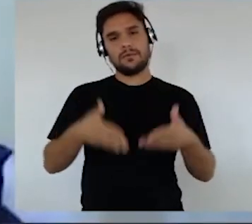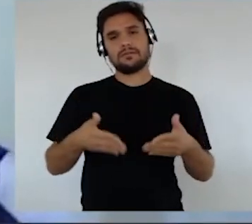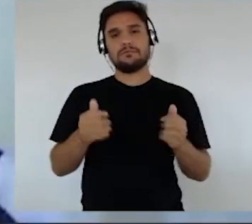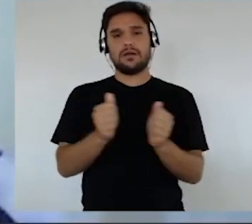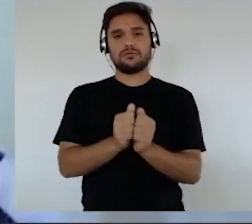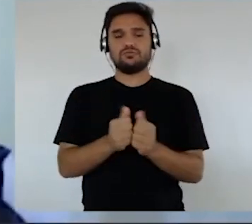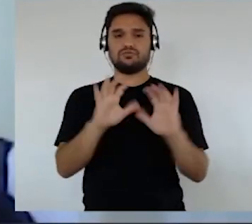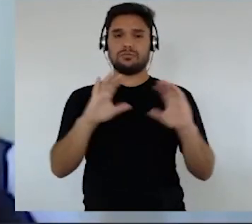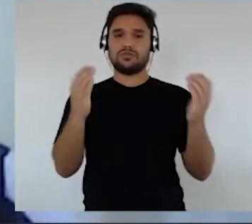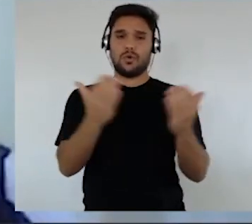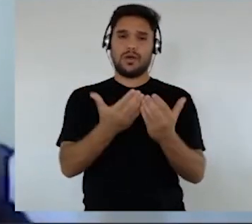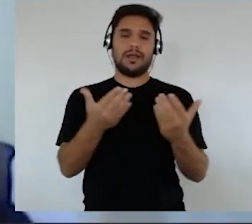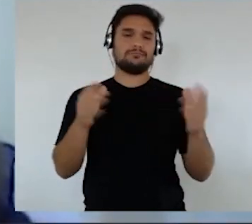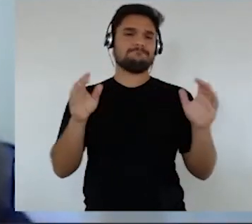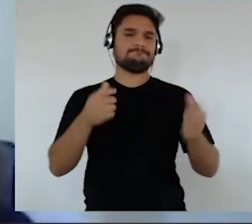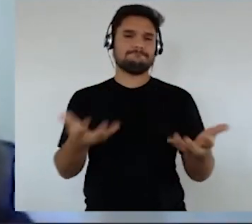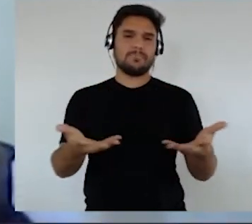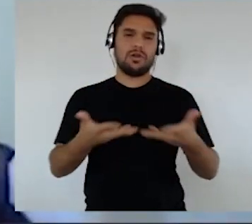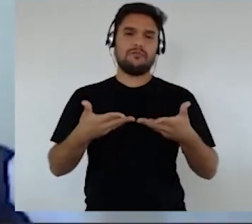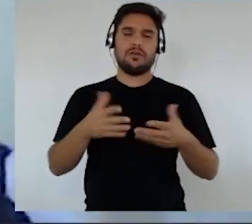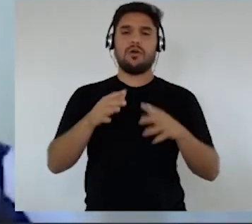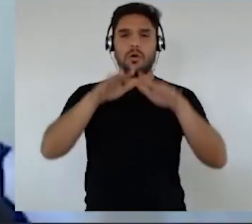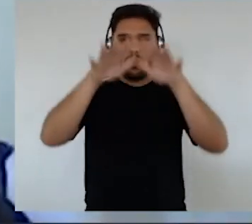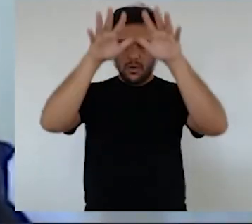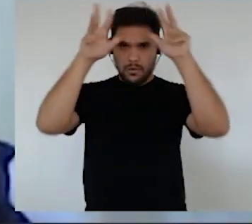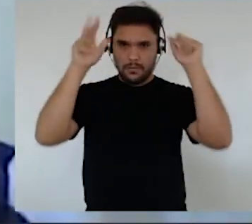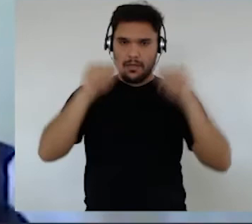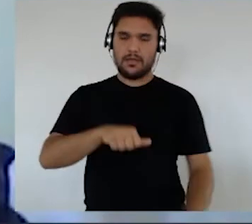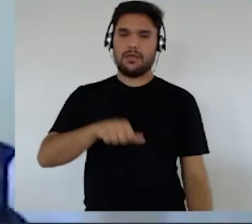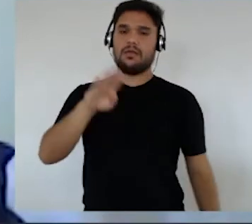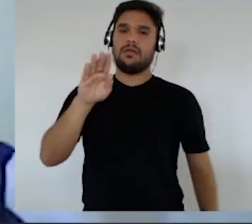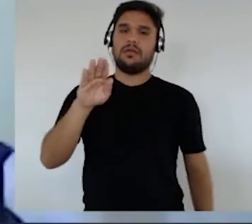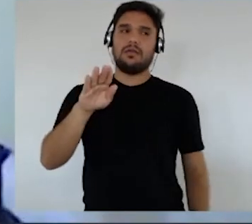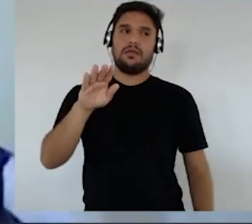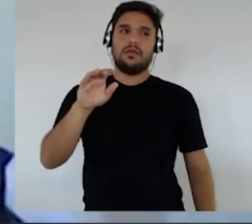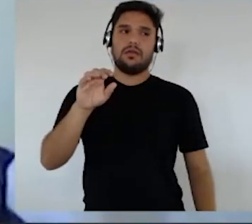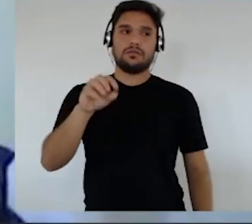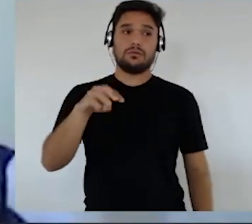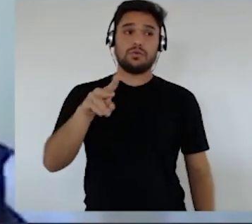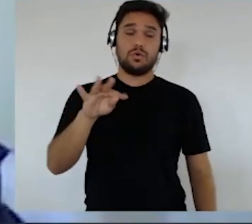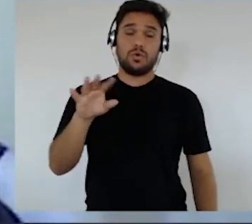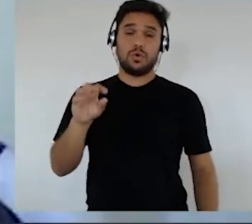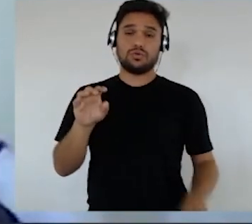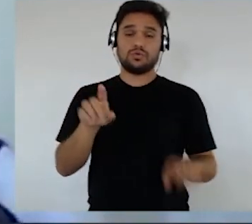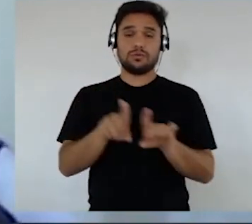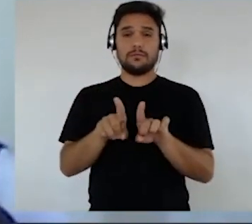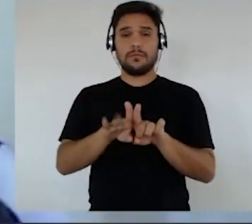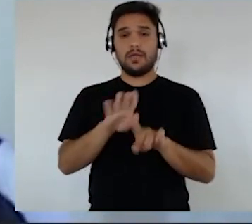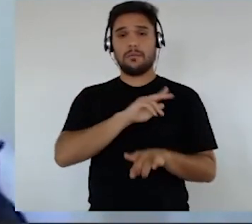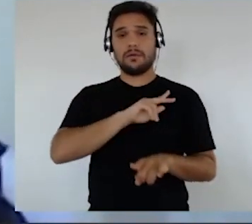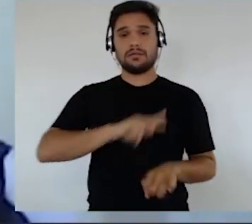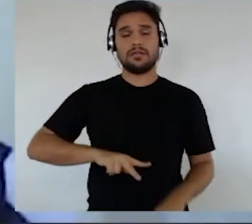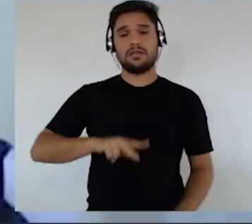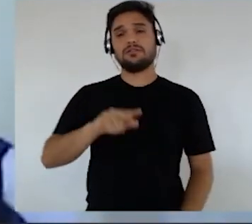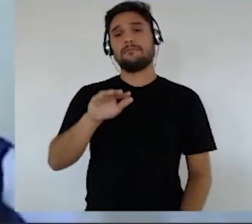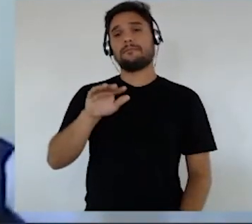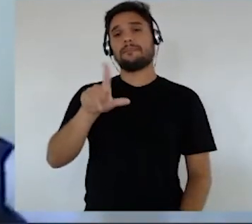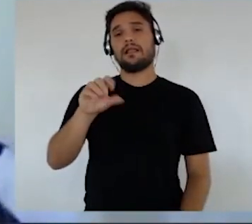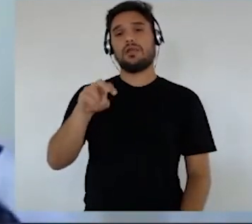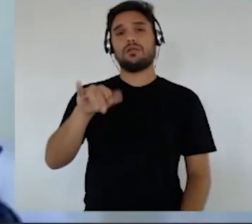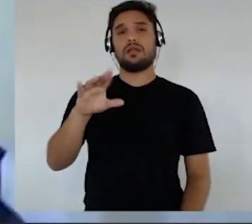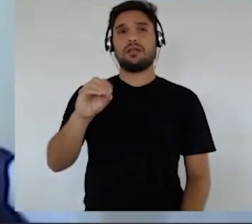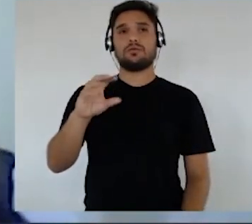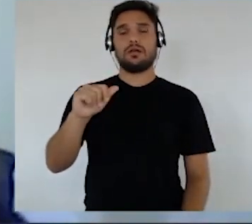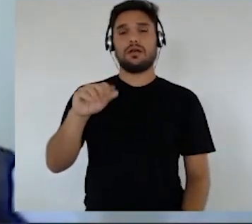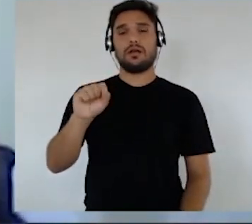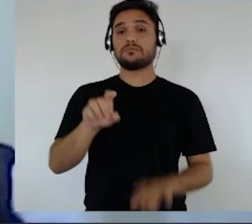tão grandioso. Em nome da OAB Mato Grosso, agradecendo novamente o convite do Conselho Federal, em nome do nosso presidente Leonardo